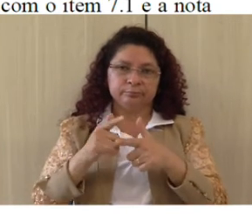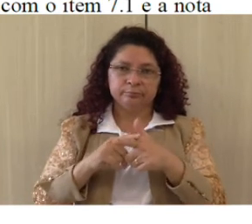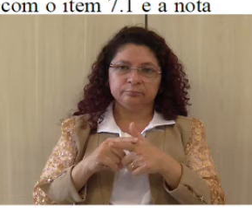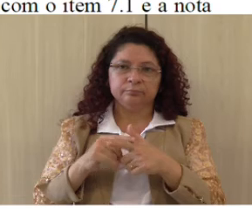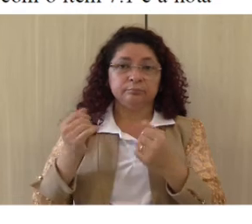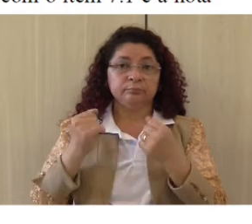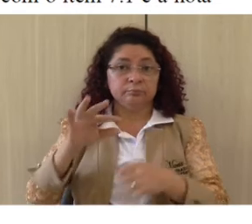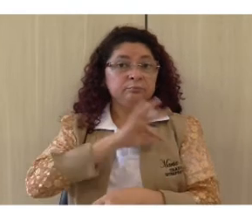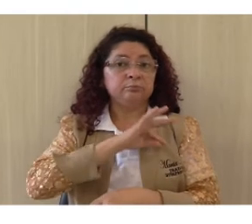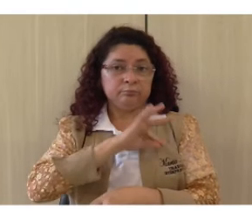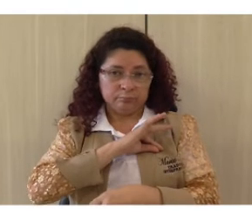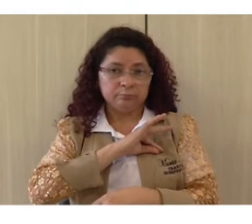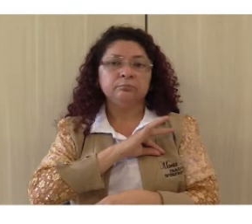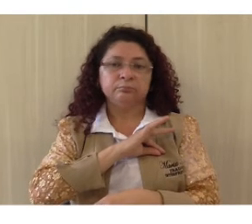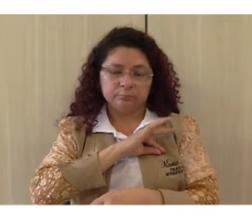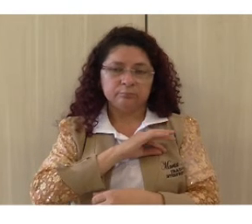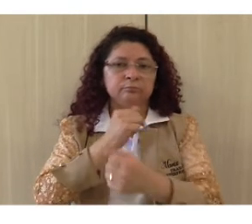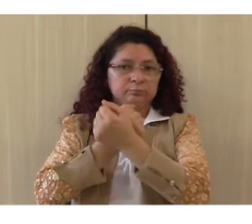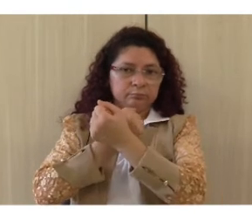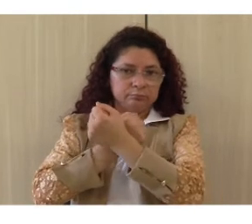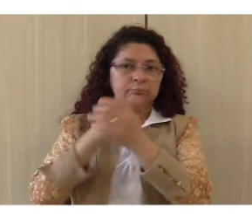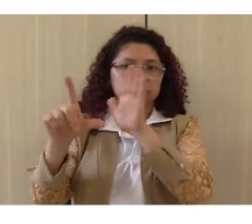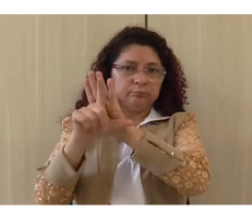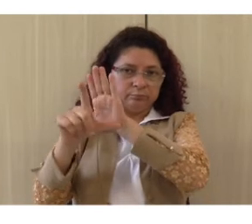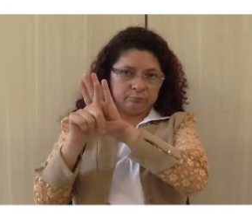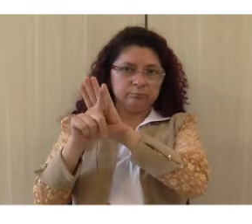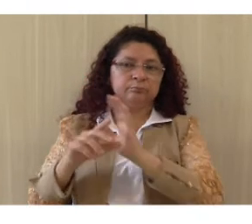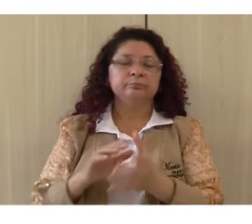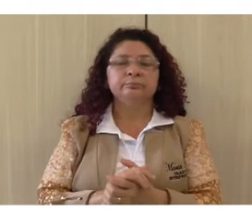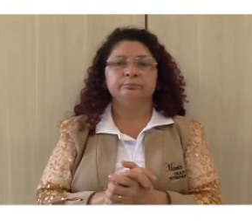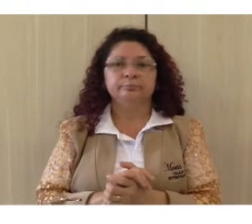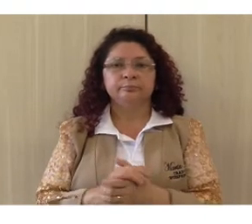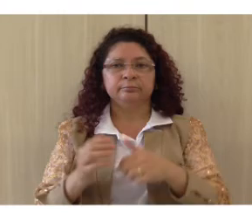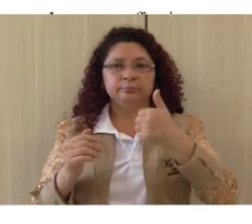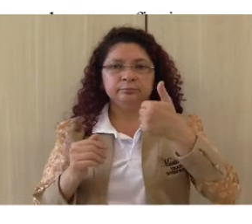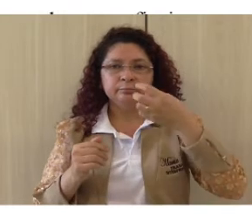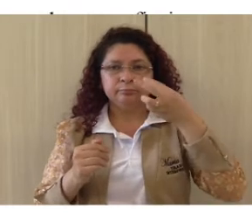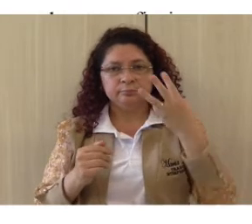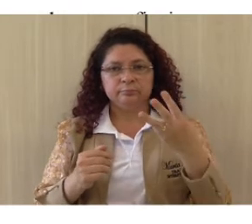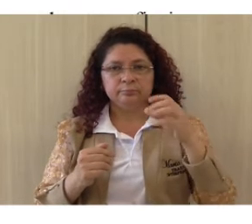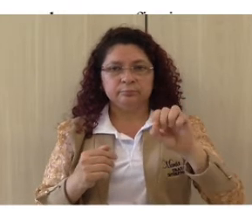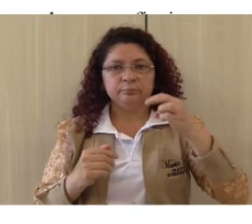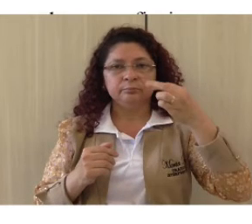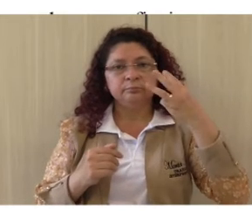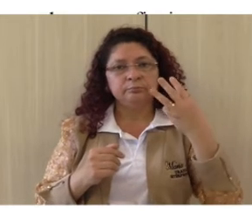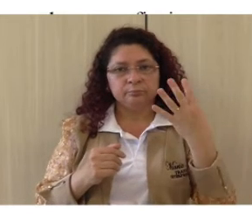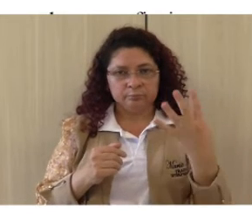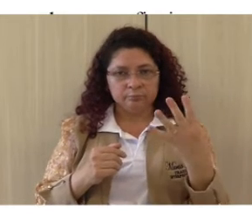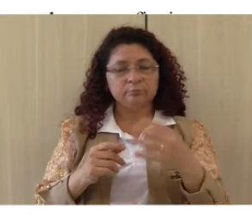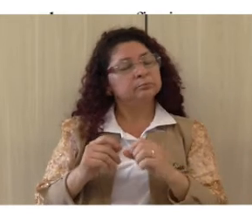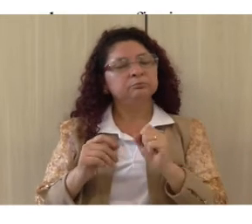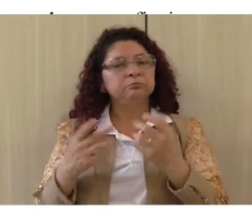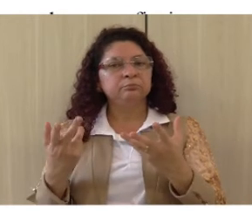autoridade policial competente. Deverão sofrer as sanções previstas em lei. Item 13.4. Caso o infrator